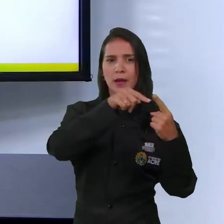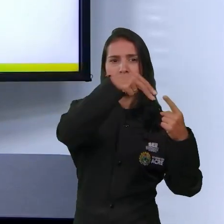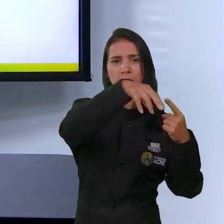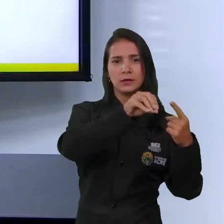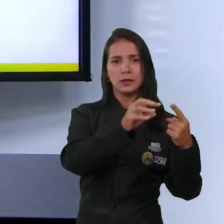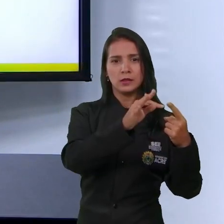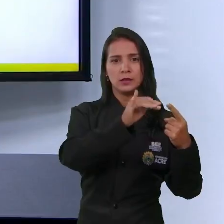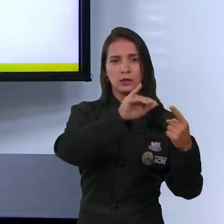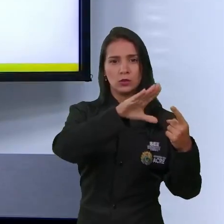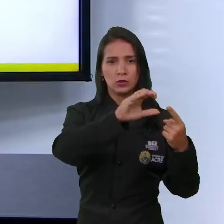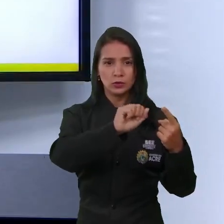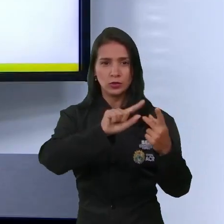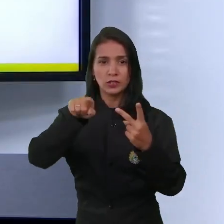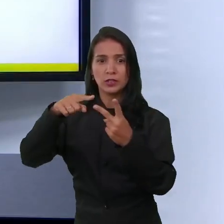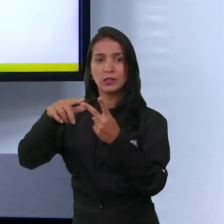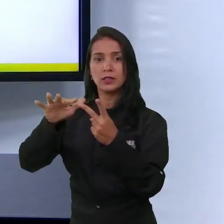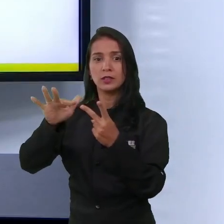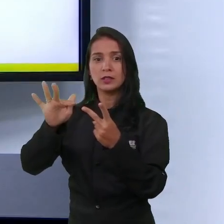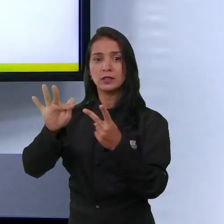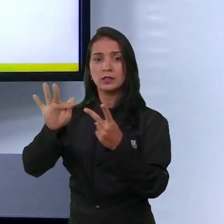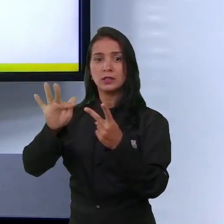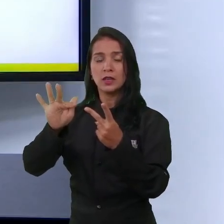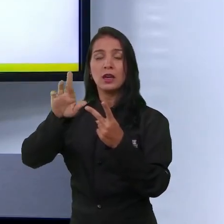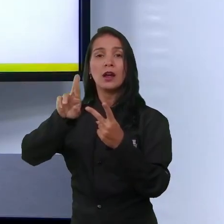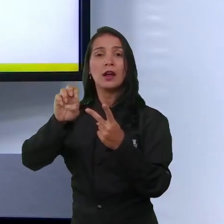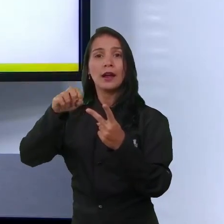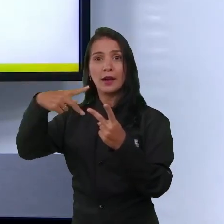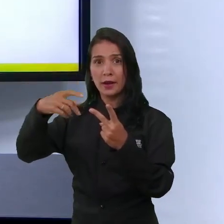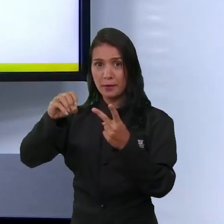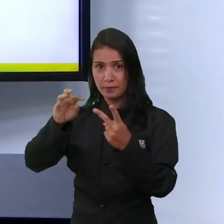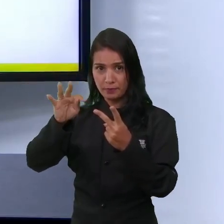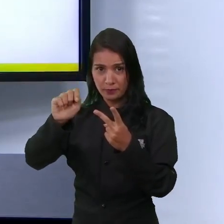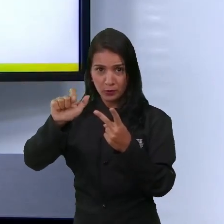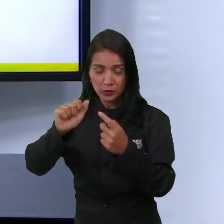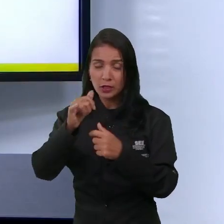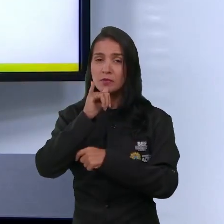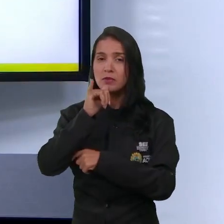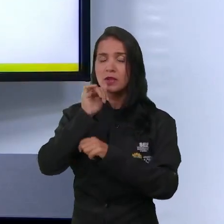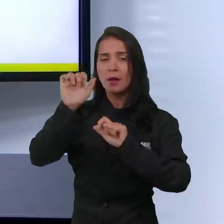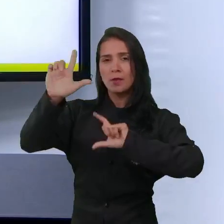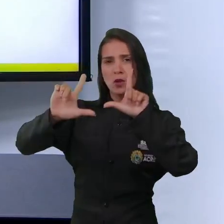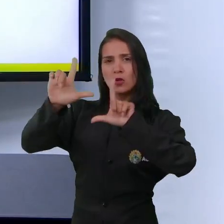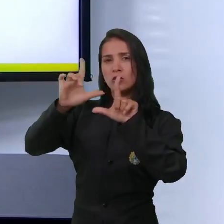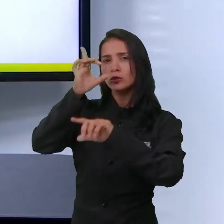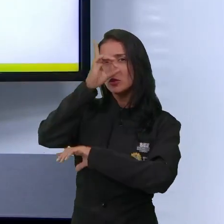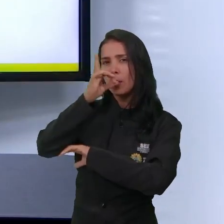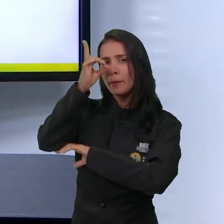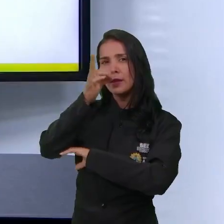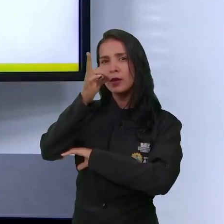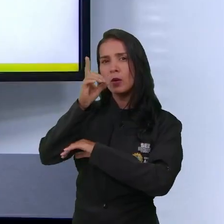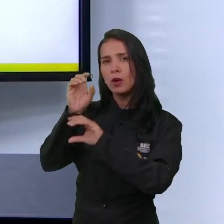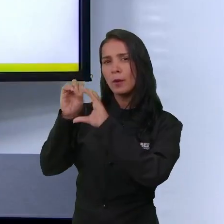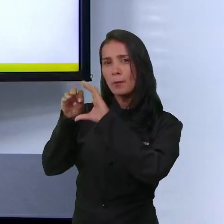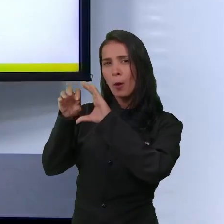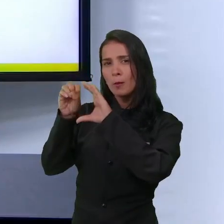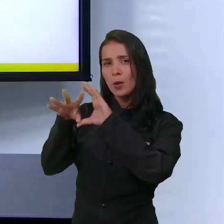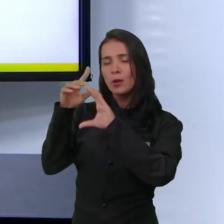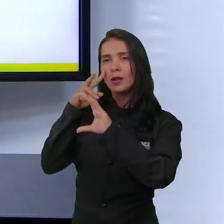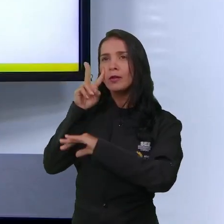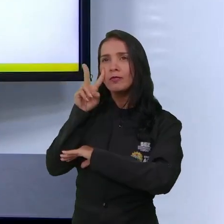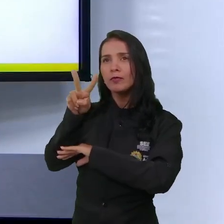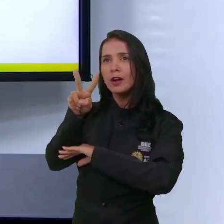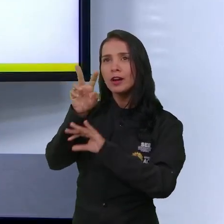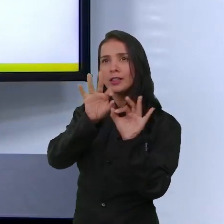assiste o Fantástico e é noticiado ali a notícia e depois vem a reportagem em seguida? Porque a reportagem